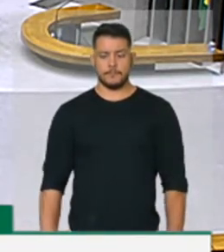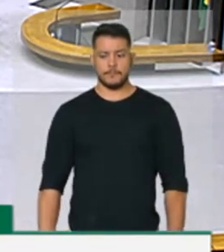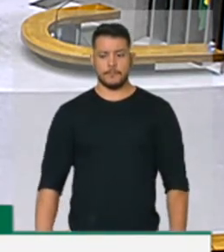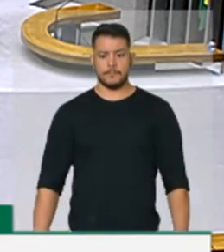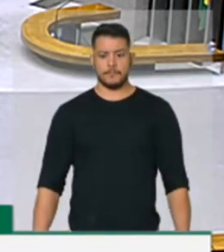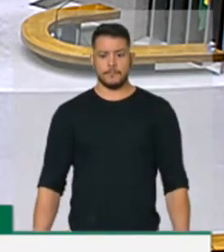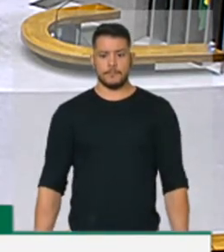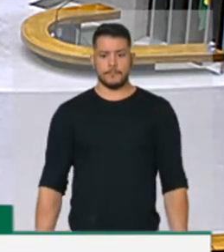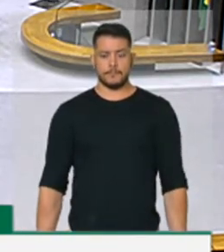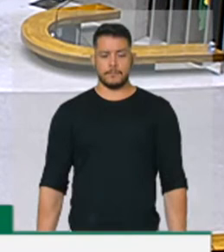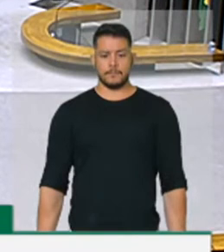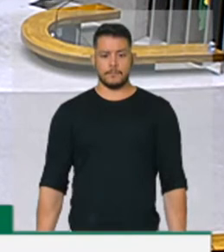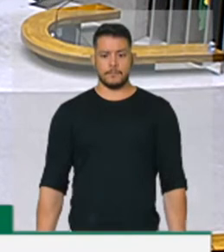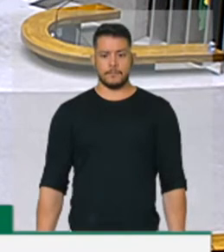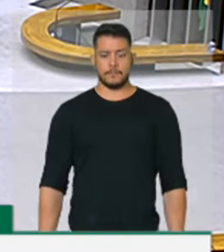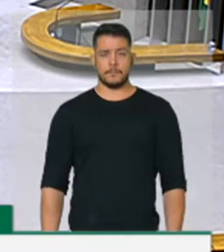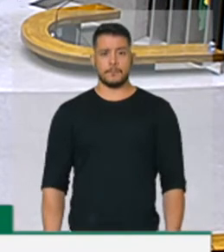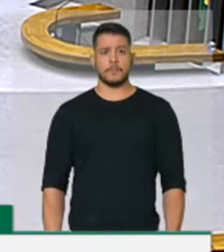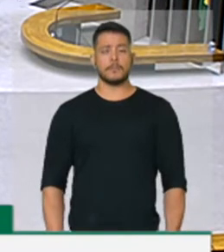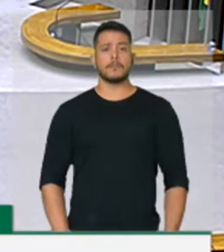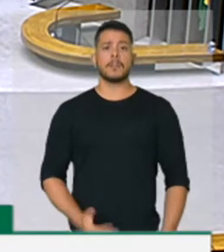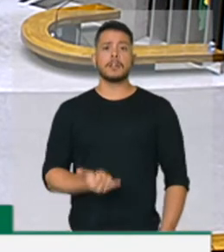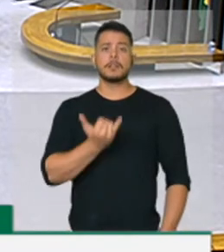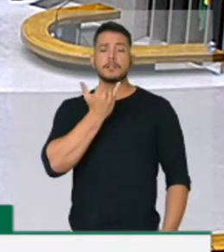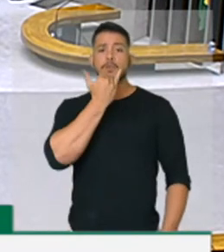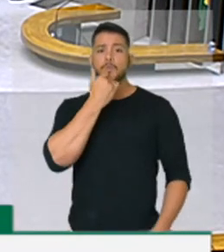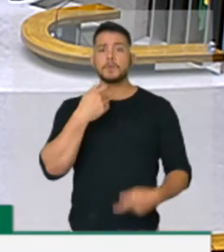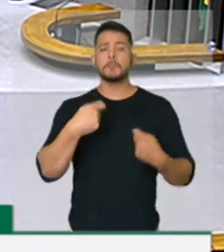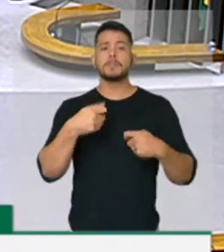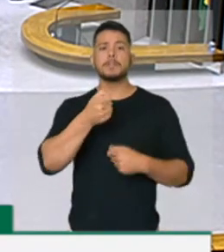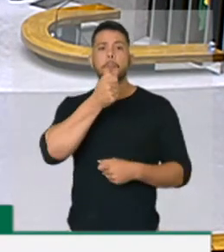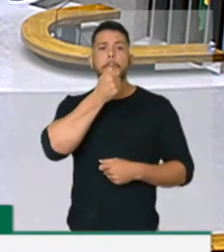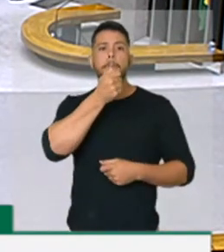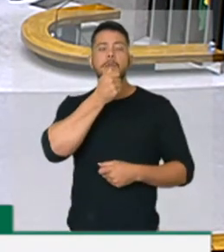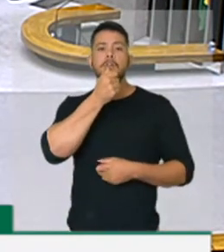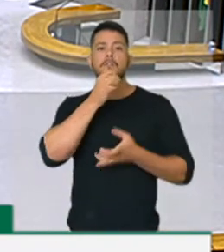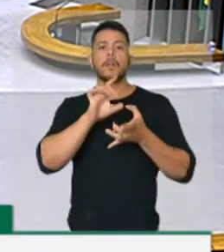Deputado, Vossa Excelência precisa ativar o microfone do dispositivo.